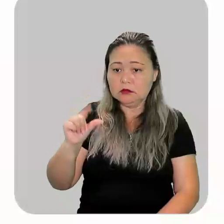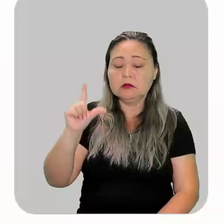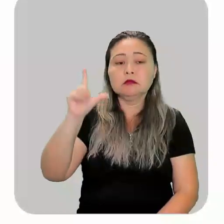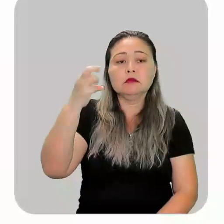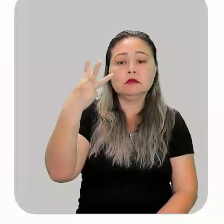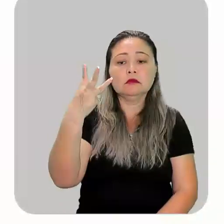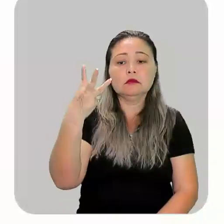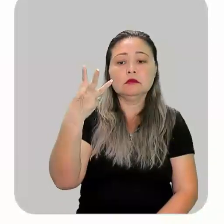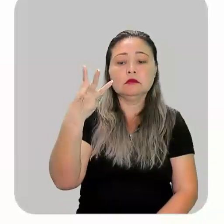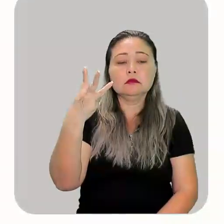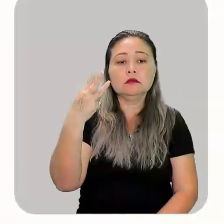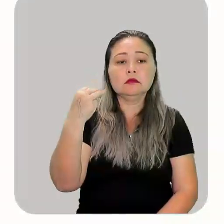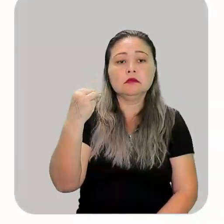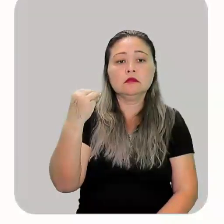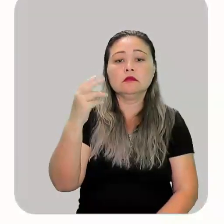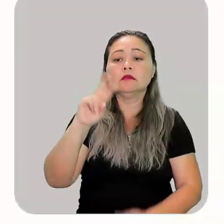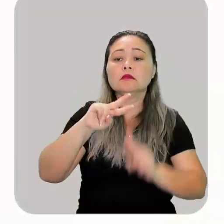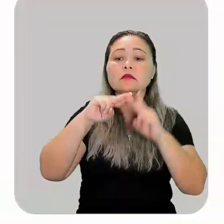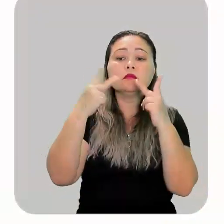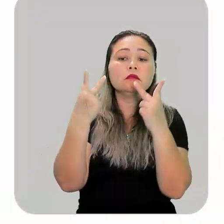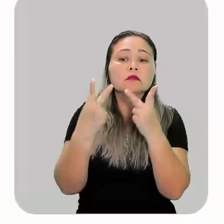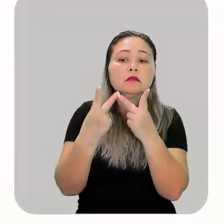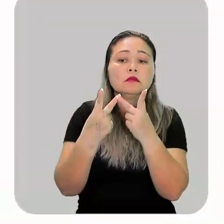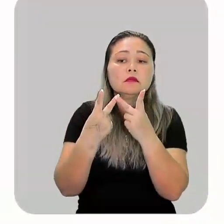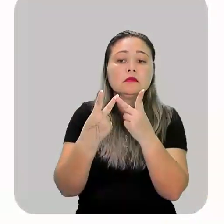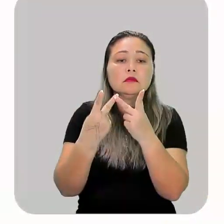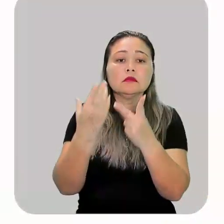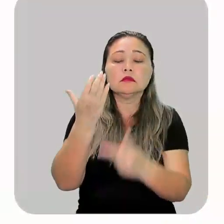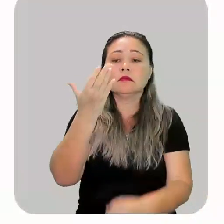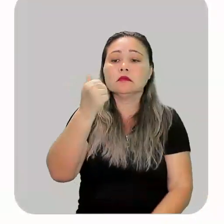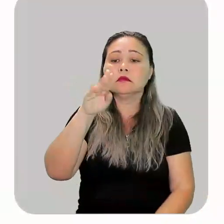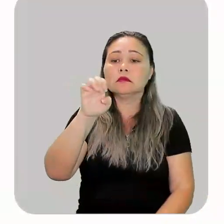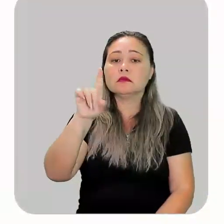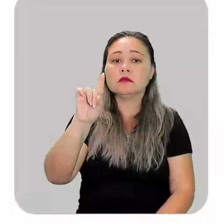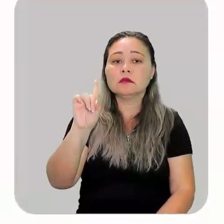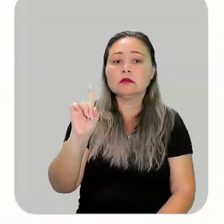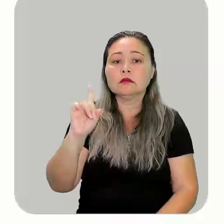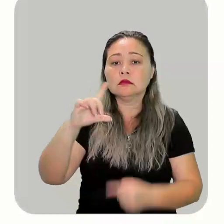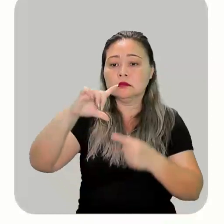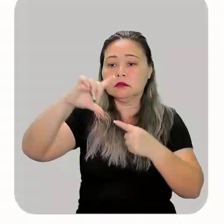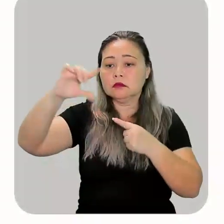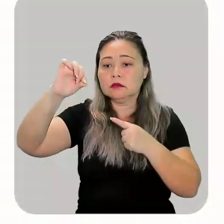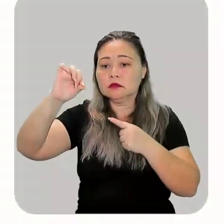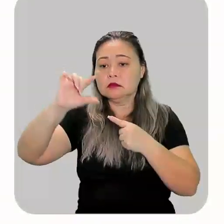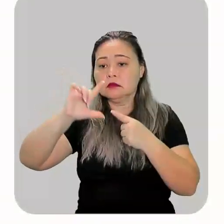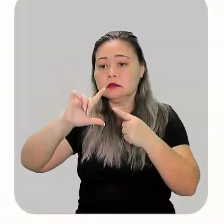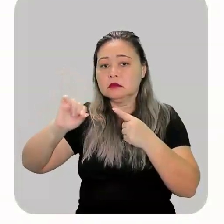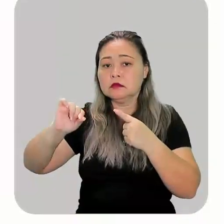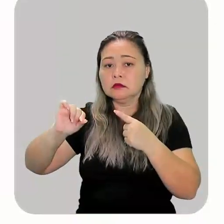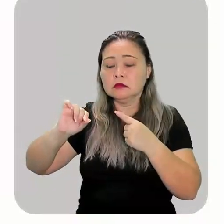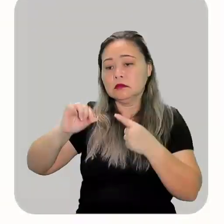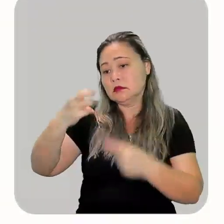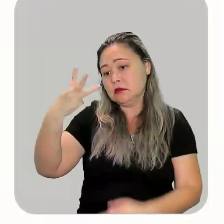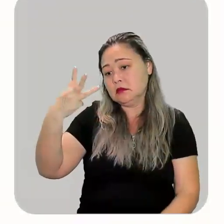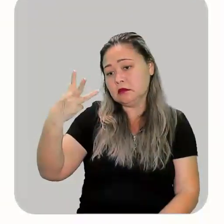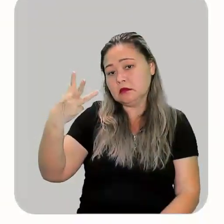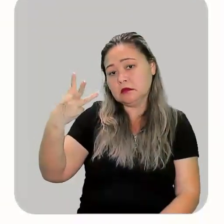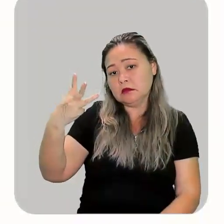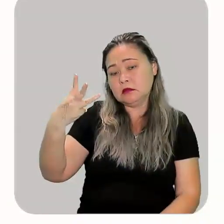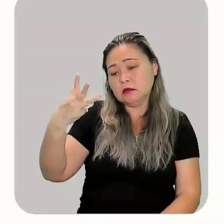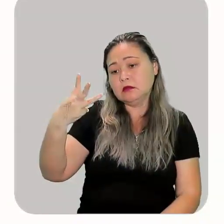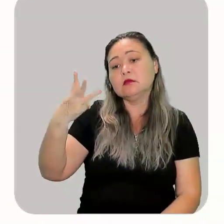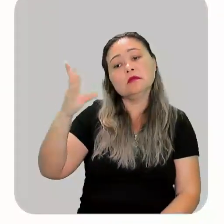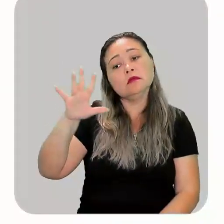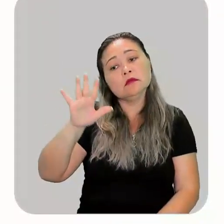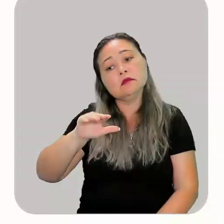Mas vamos lá, como é que a gente faz o volume do cubo? O volume do cubo é dado por aresta ao cubo, ou também pode ser A